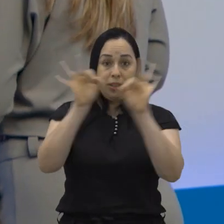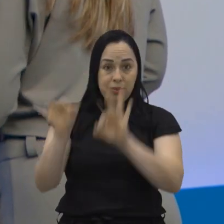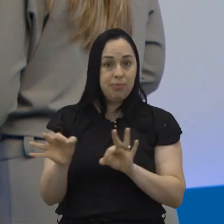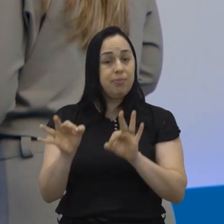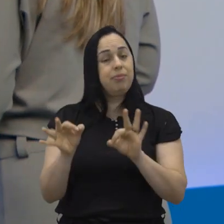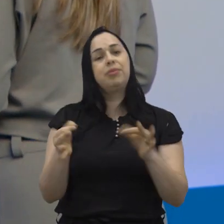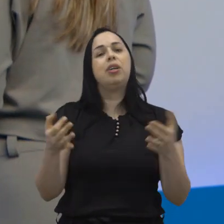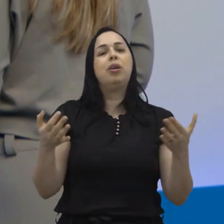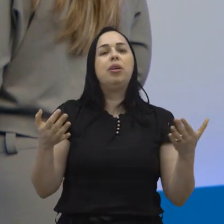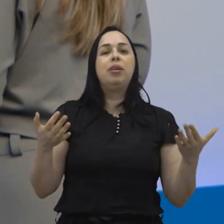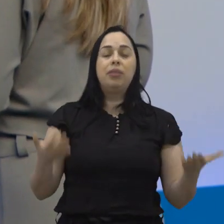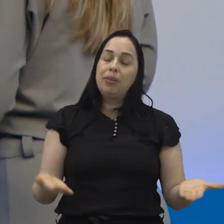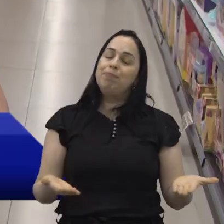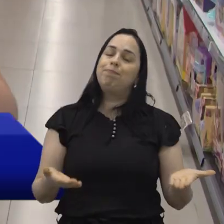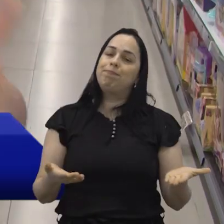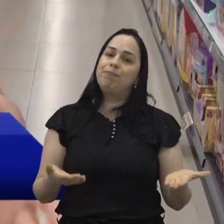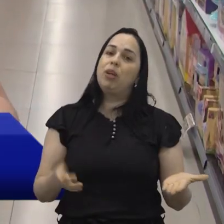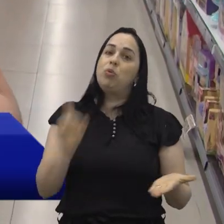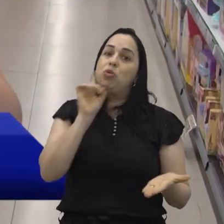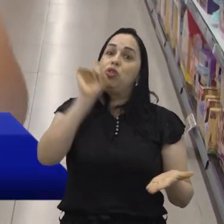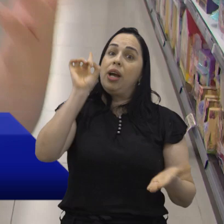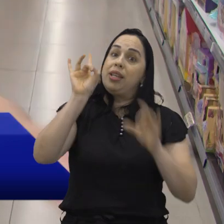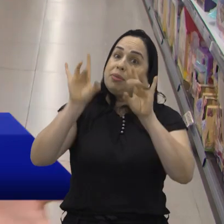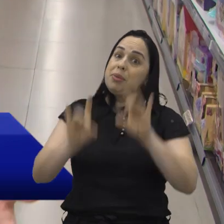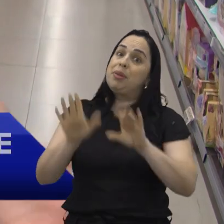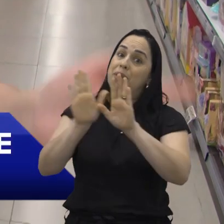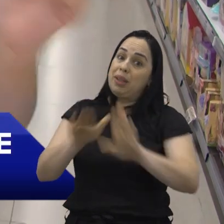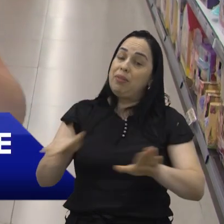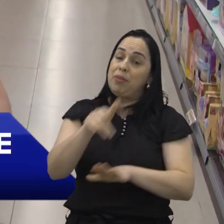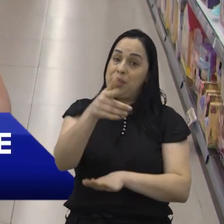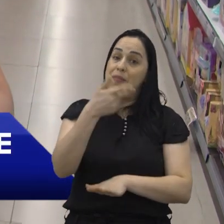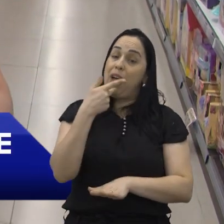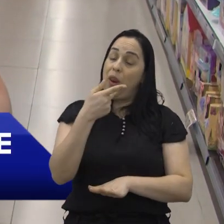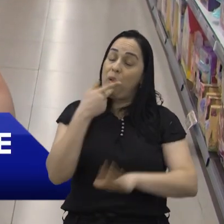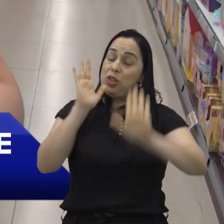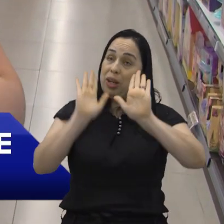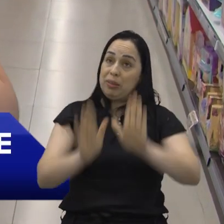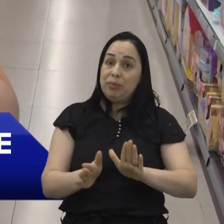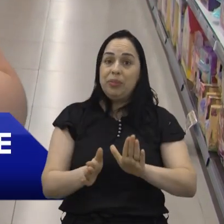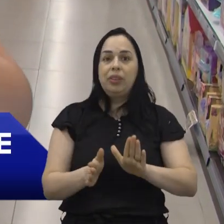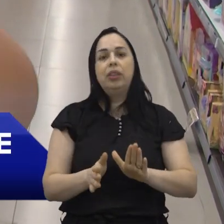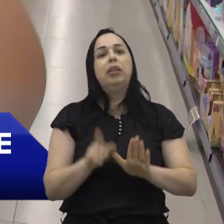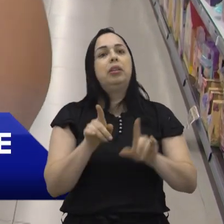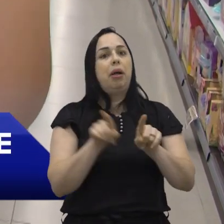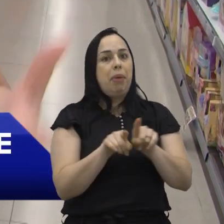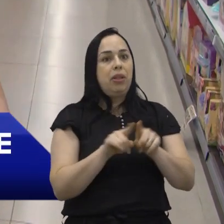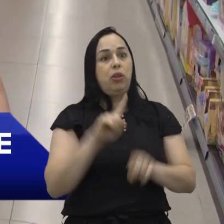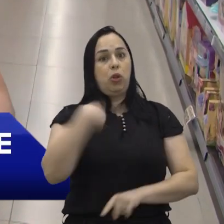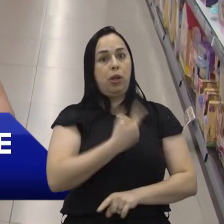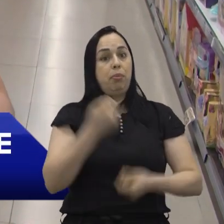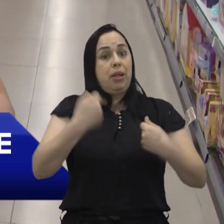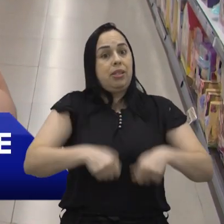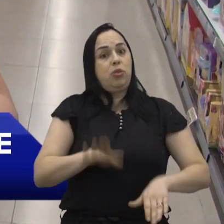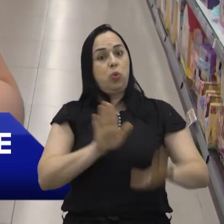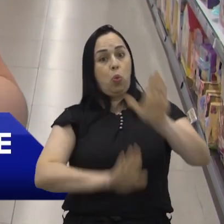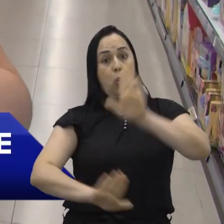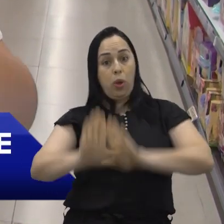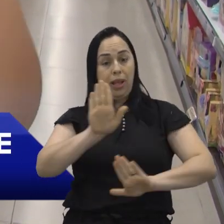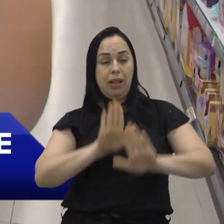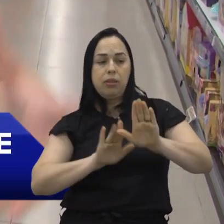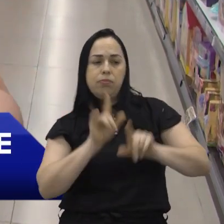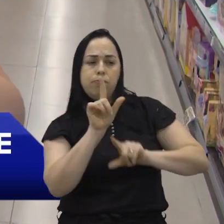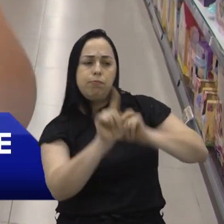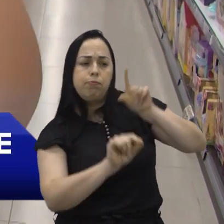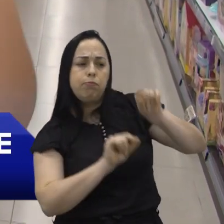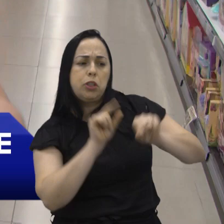acompanha o Boletim Legislativo nessa tarde. E, Fran, o Dia das Crianças está chegando, né, como você citou. E um outro cuidado que a gente tem que ter, né,